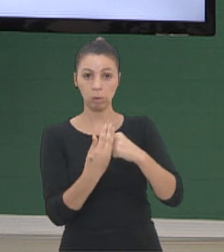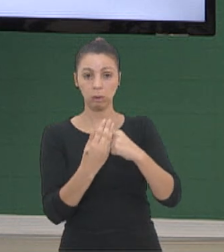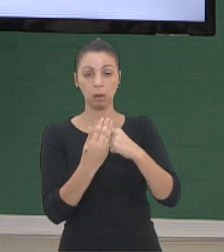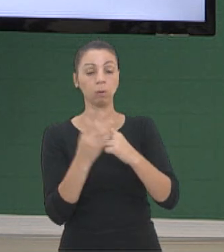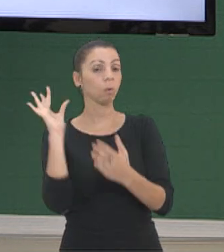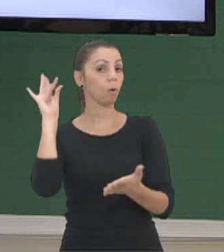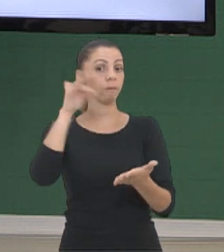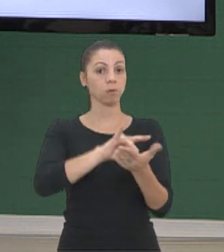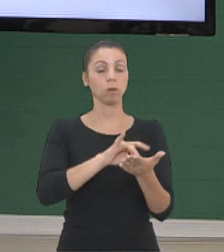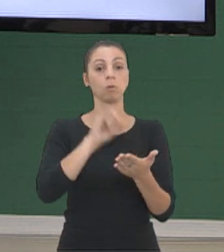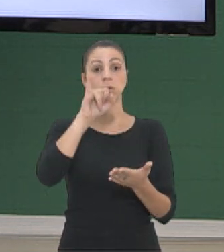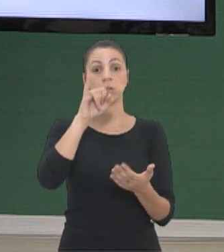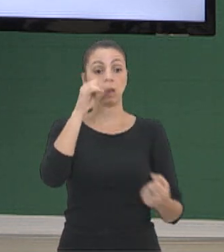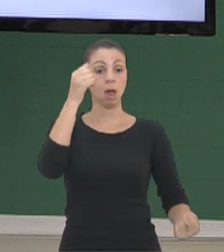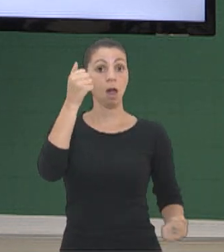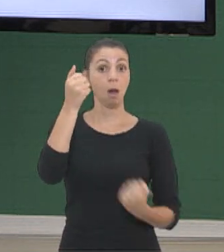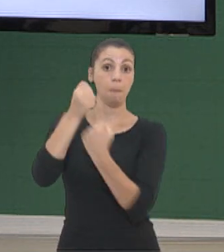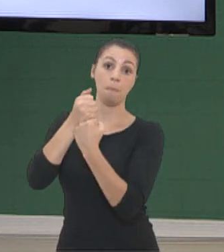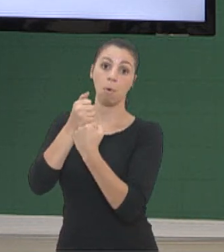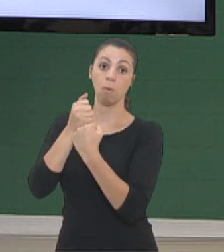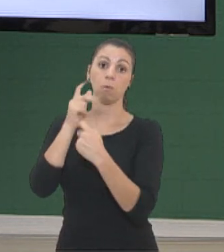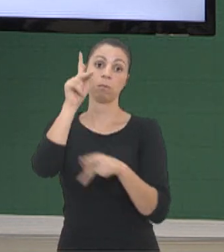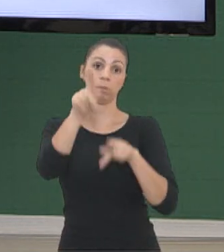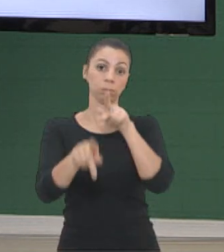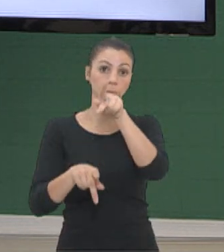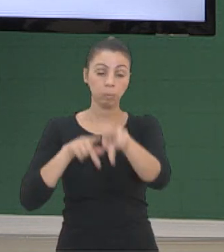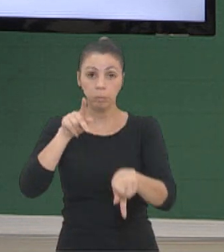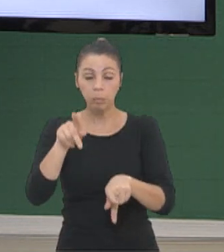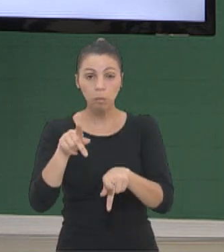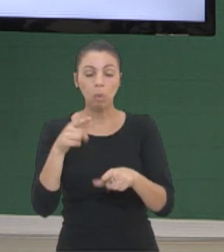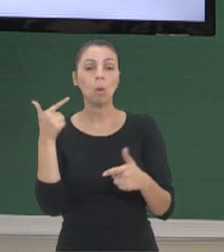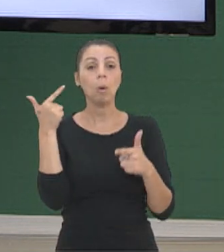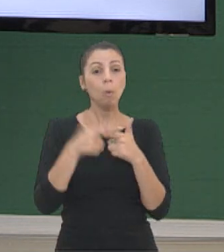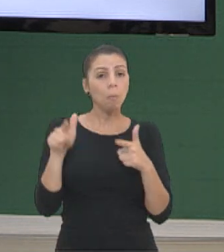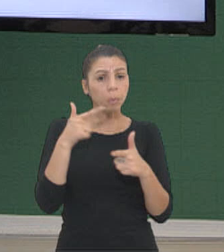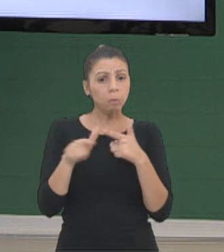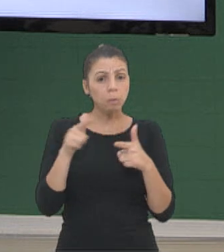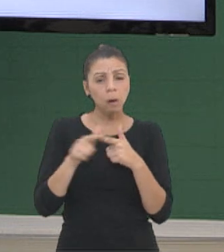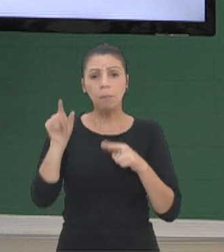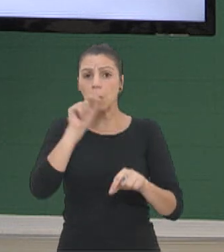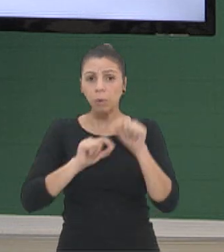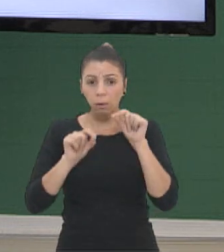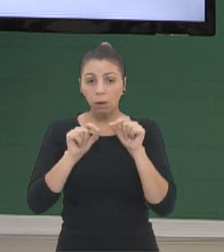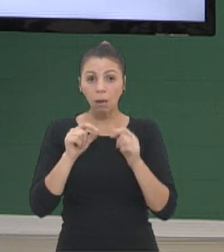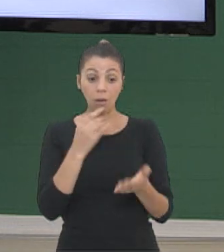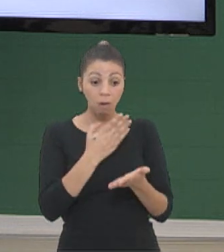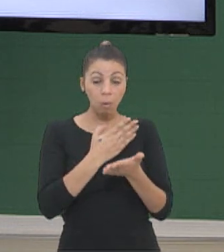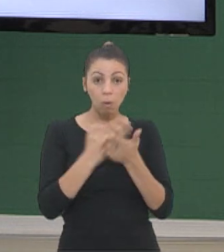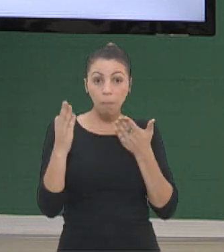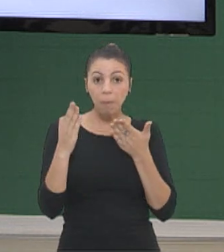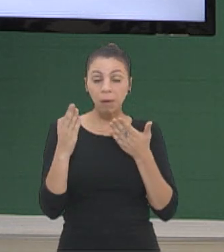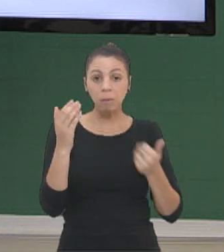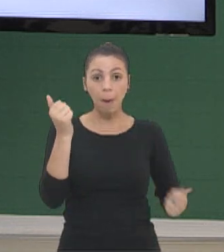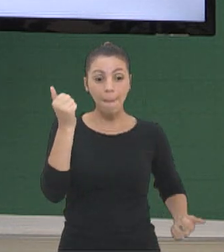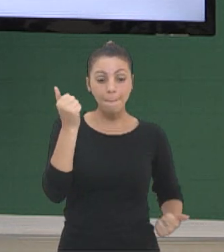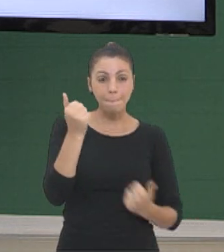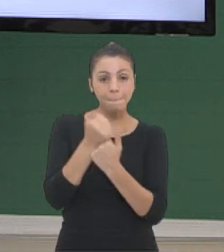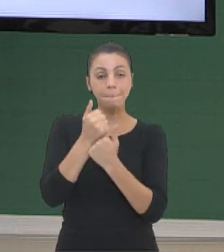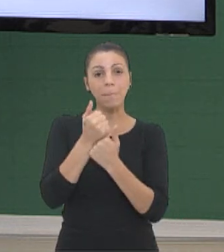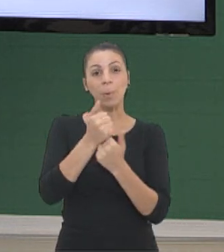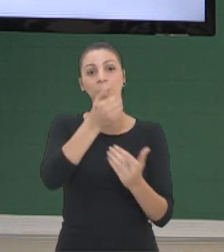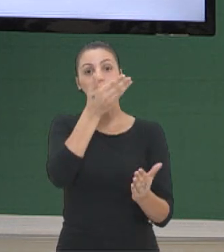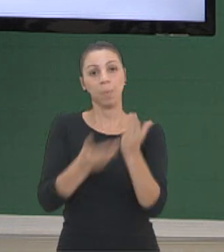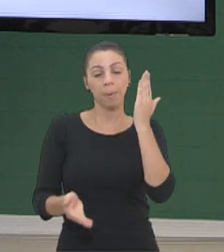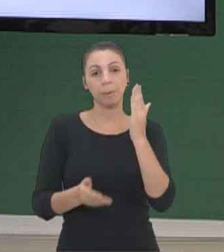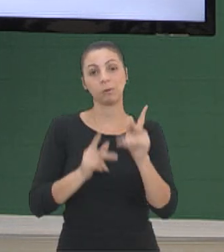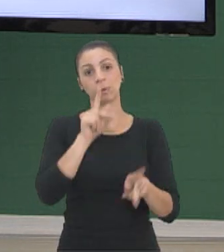apoio, principalmente da população. O problema é quando você começa a perder o apoio da população, que